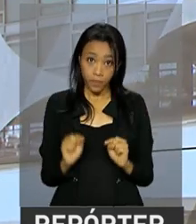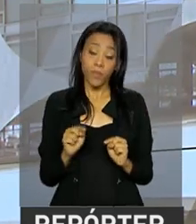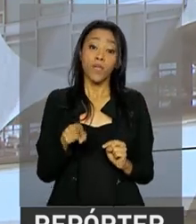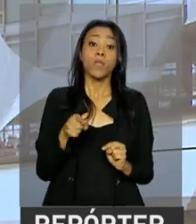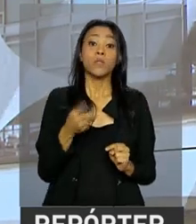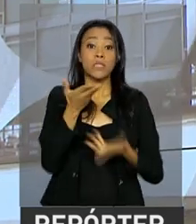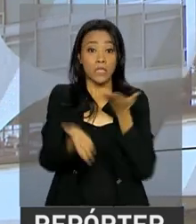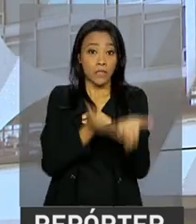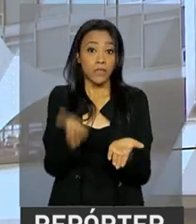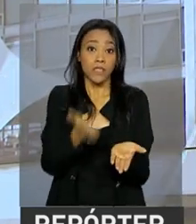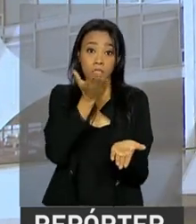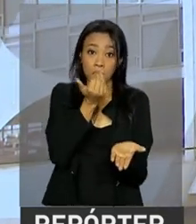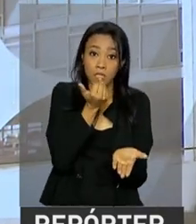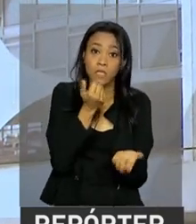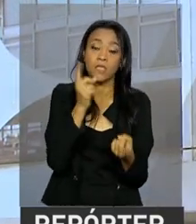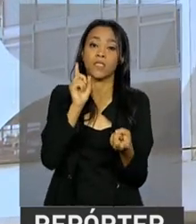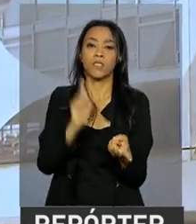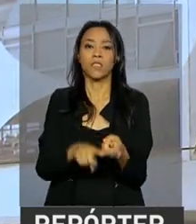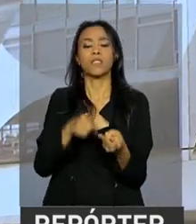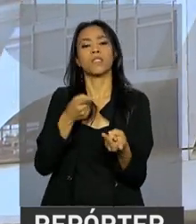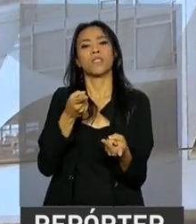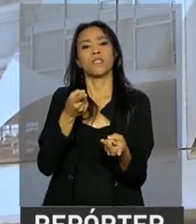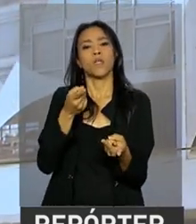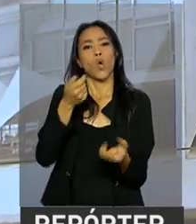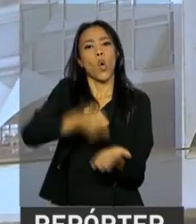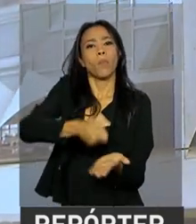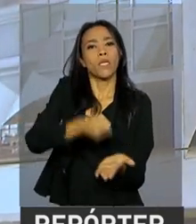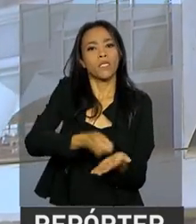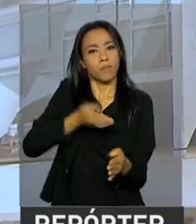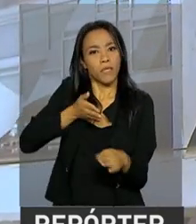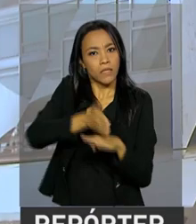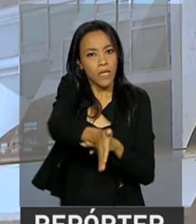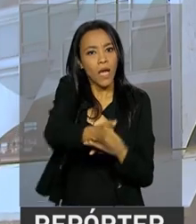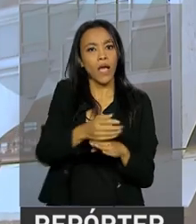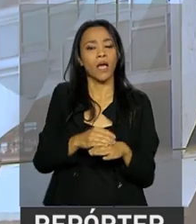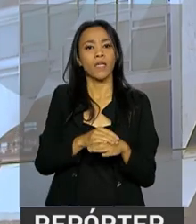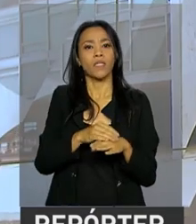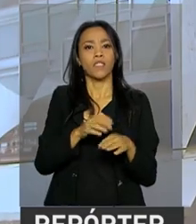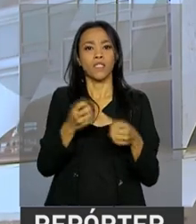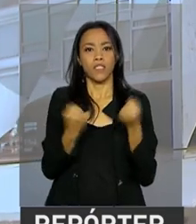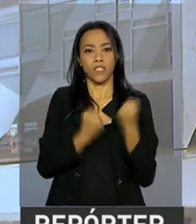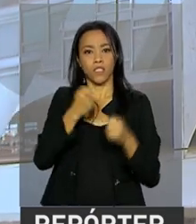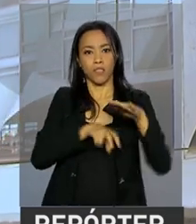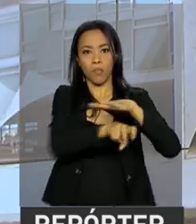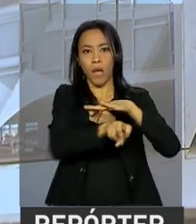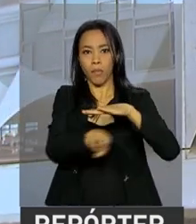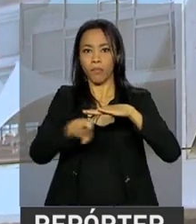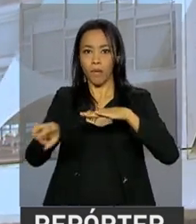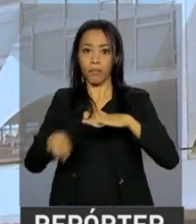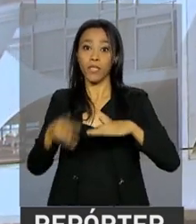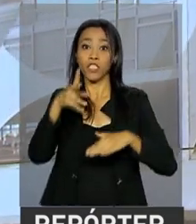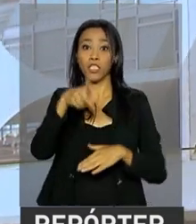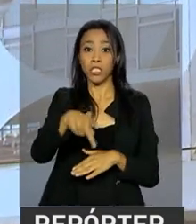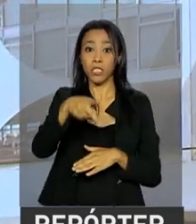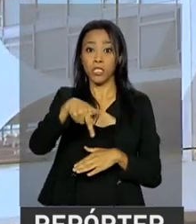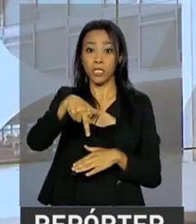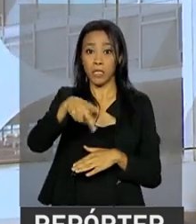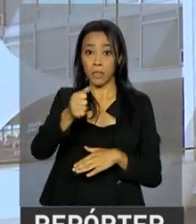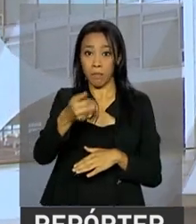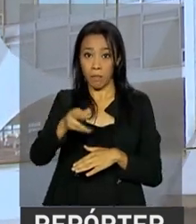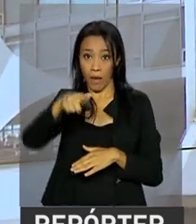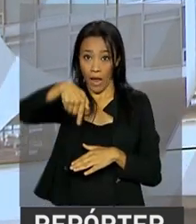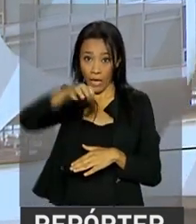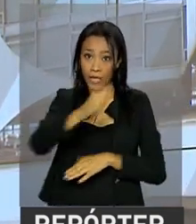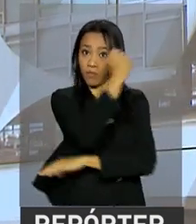alimentação cobrança de ingressos e estacionamentos de mais dois parques nacionais serão concedidos a